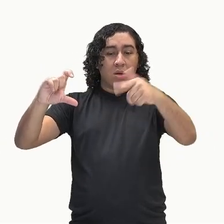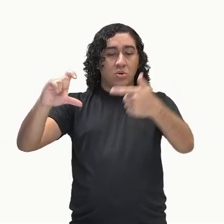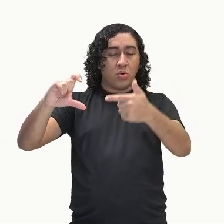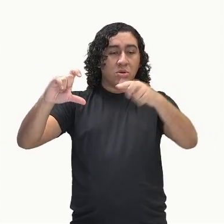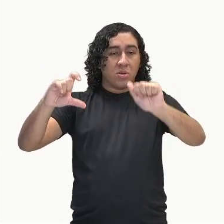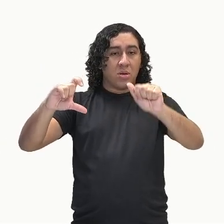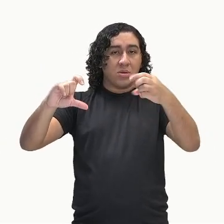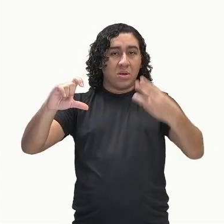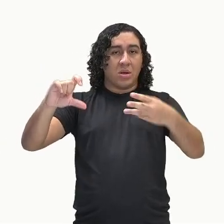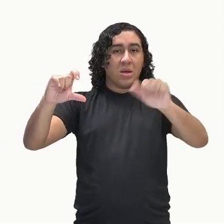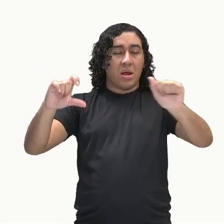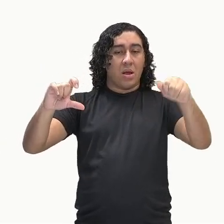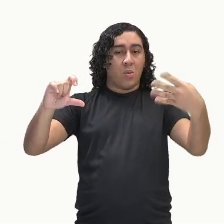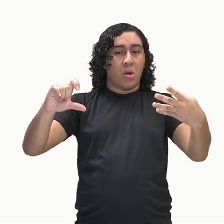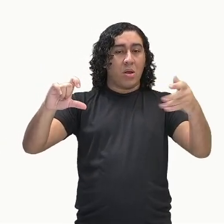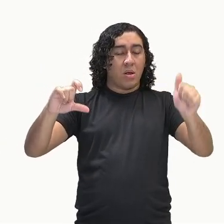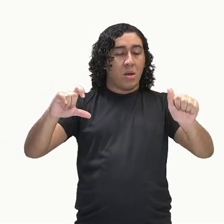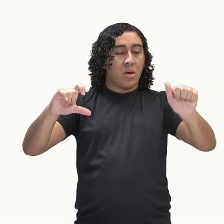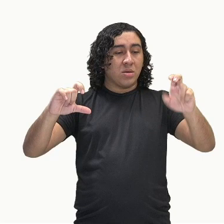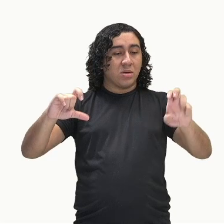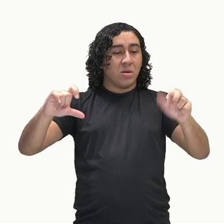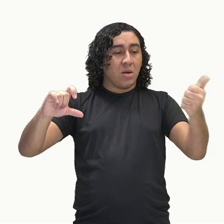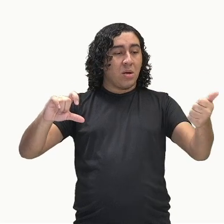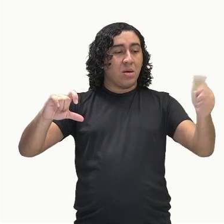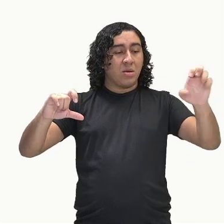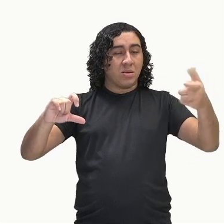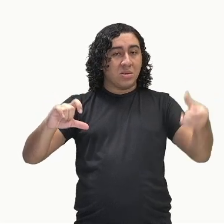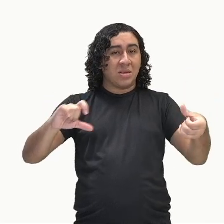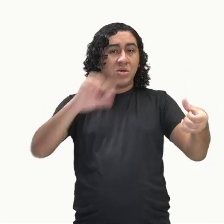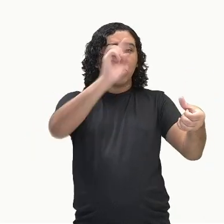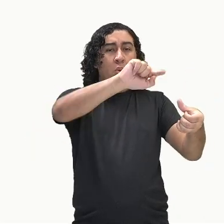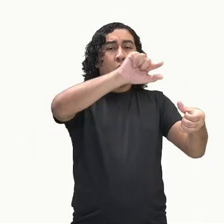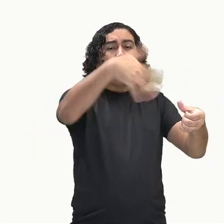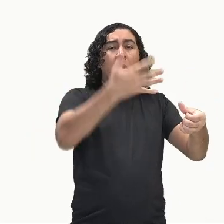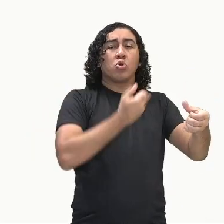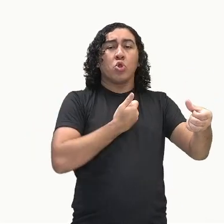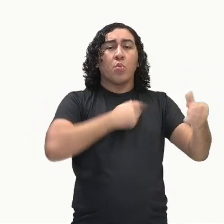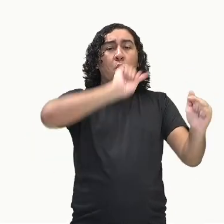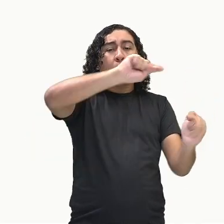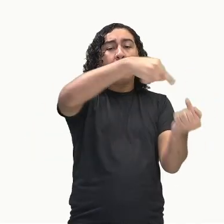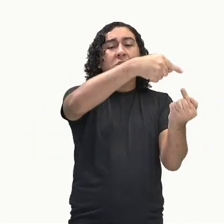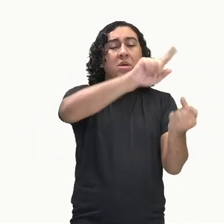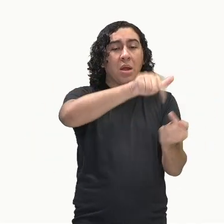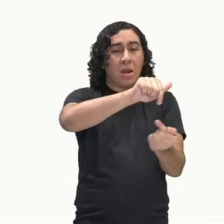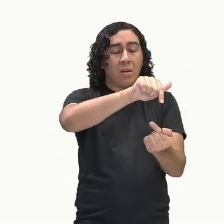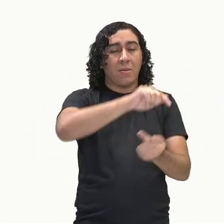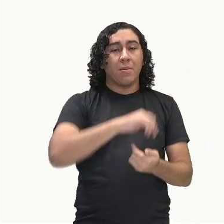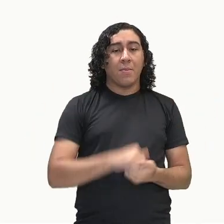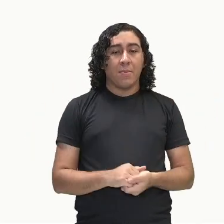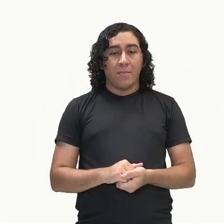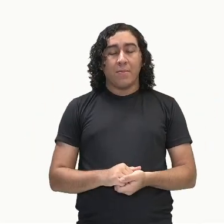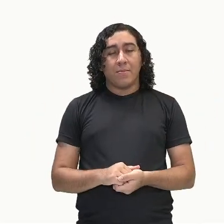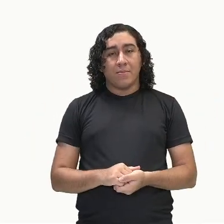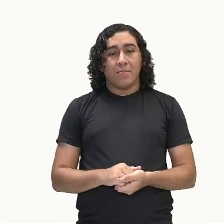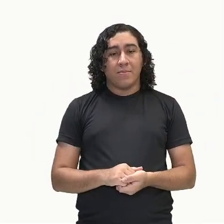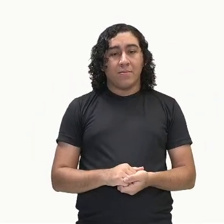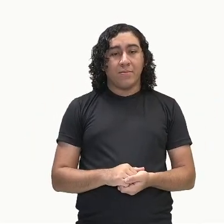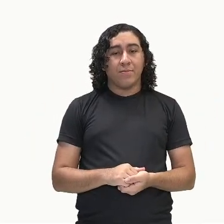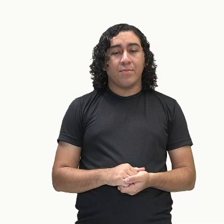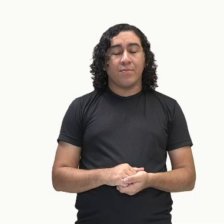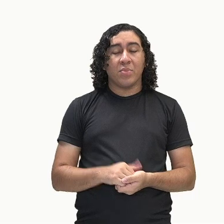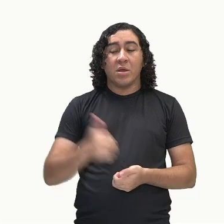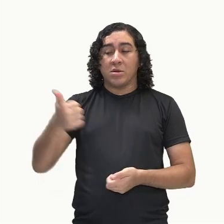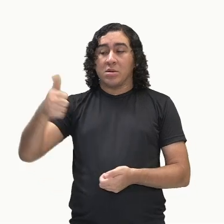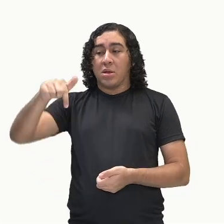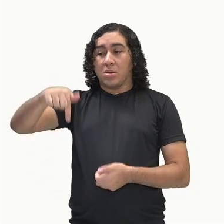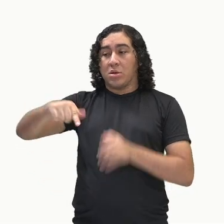a razão. Quem é a razão nesse caso aqui? A razão é 7. Ó, se eu pegar 17 menos